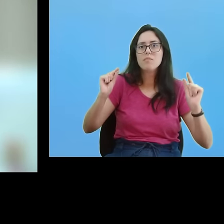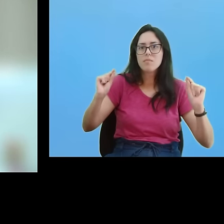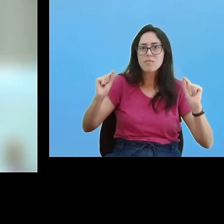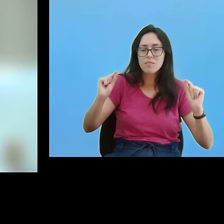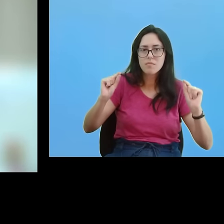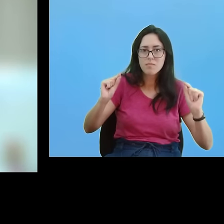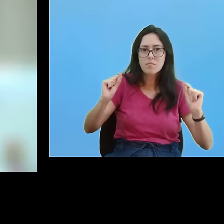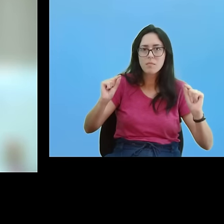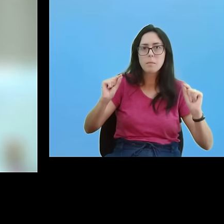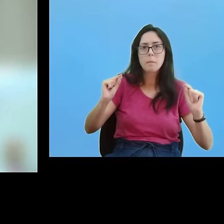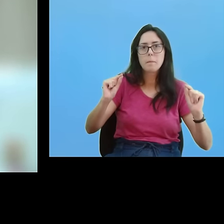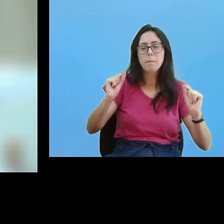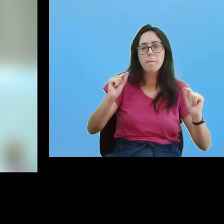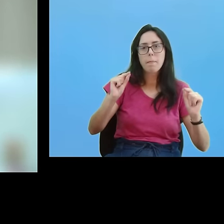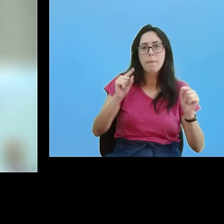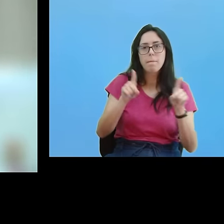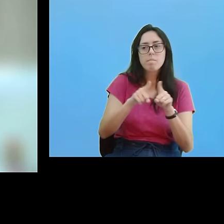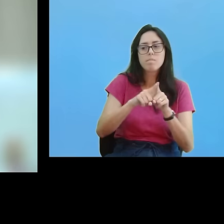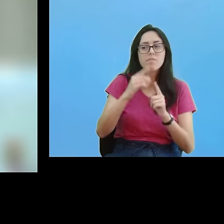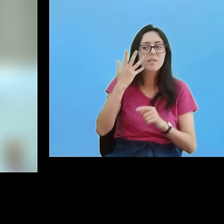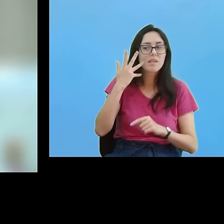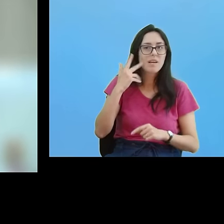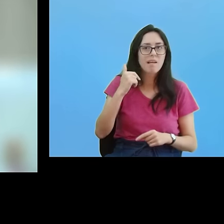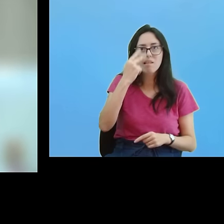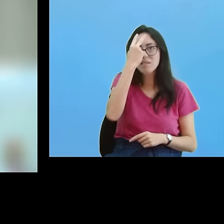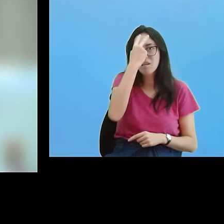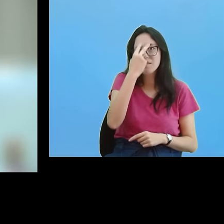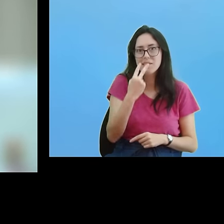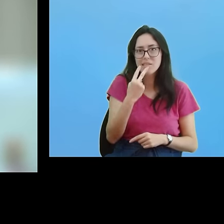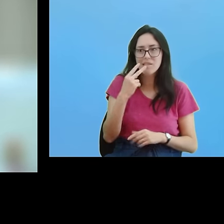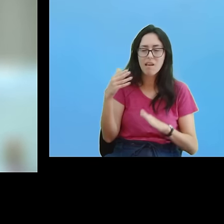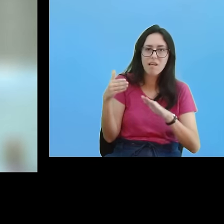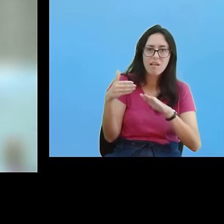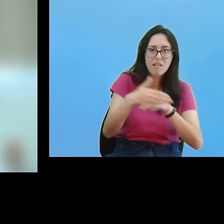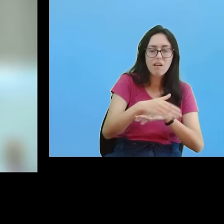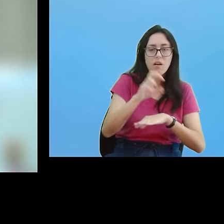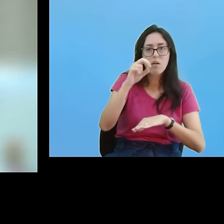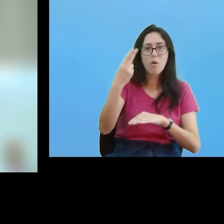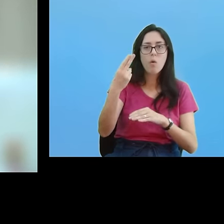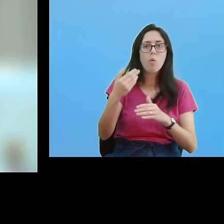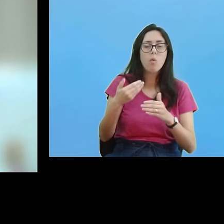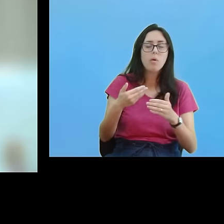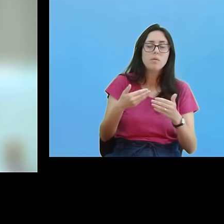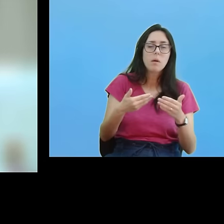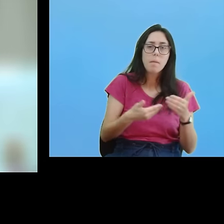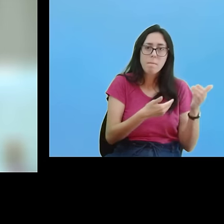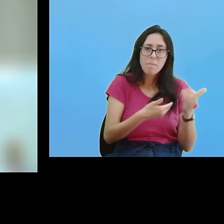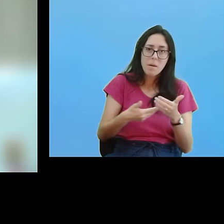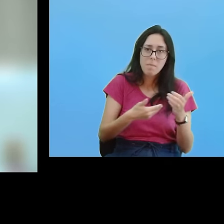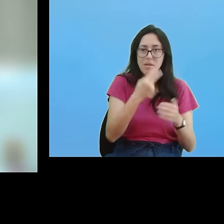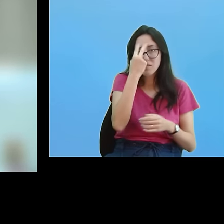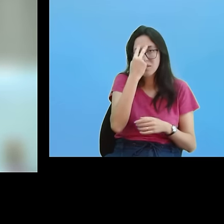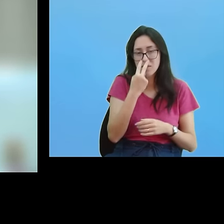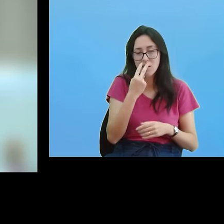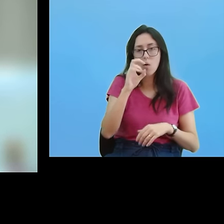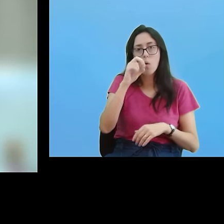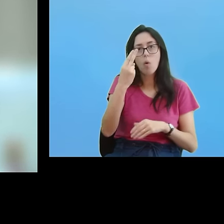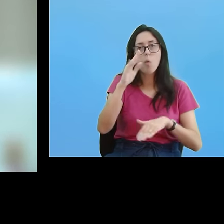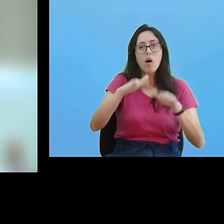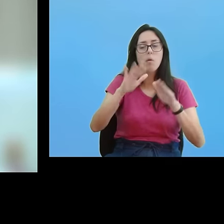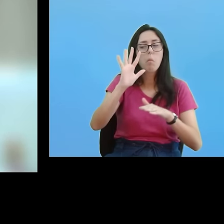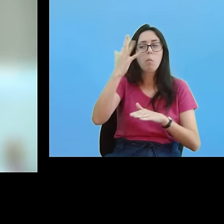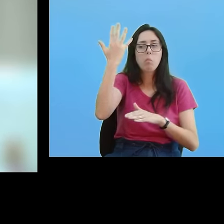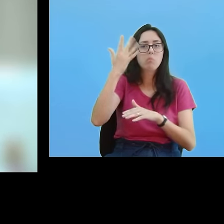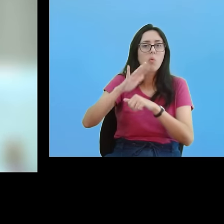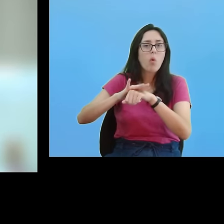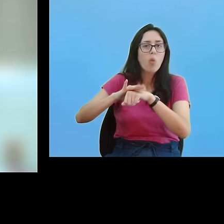A chegada de uma criança cega, de um bebê cego, ou por conta de uma patologia, né? Uma criança que enxerga passando a